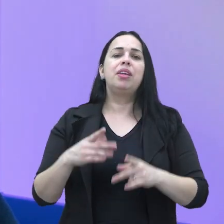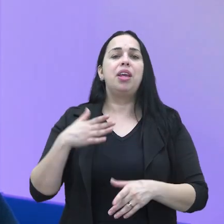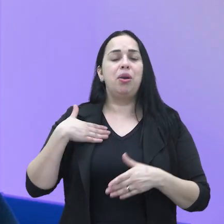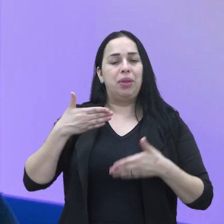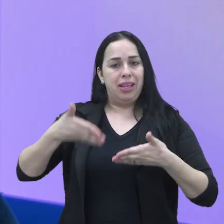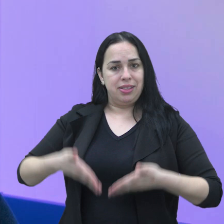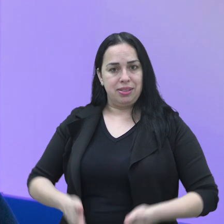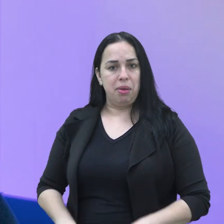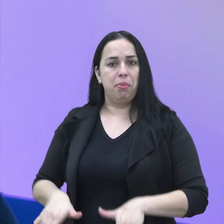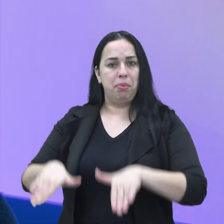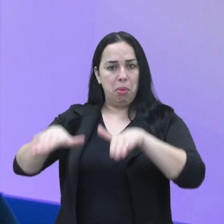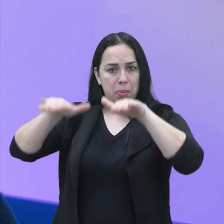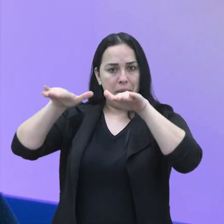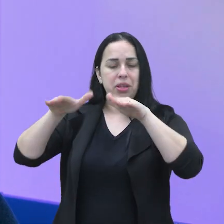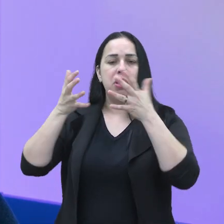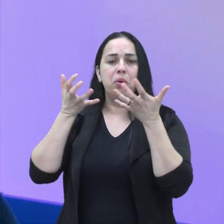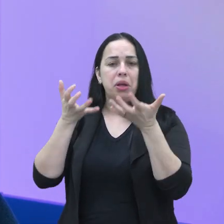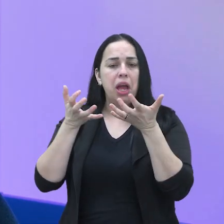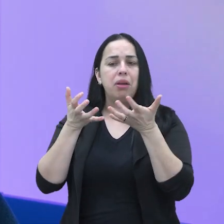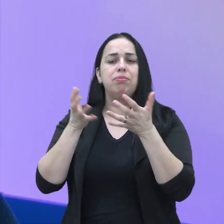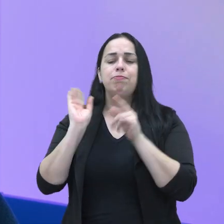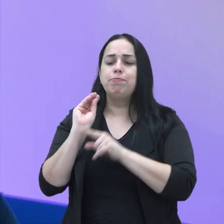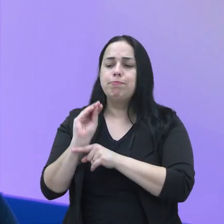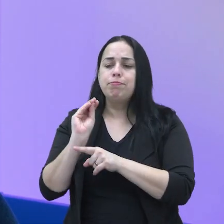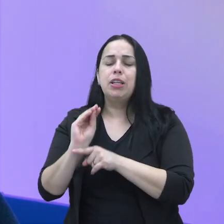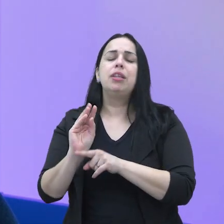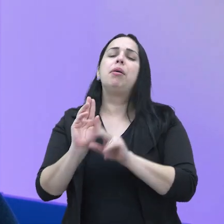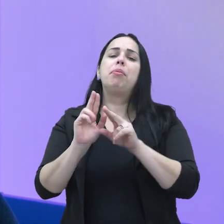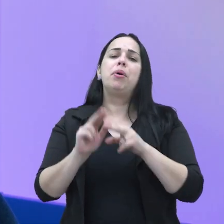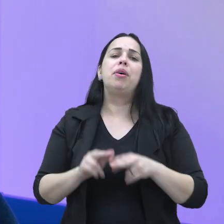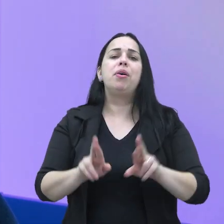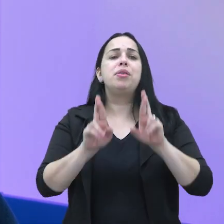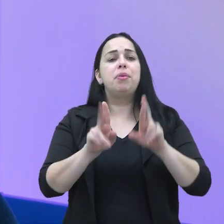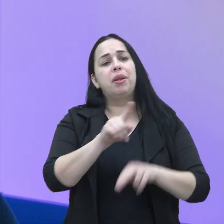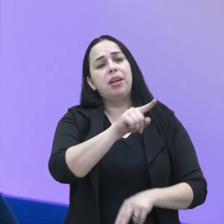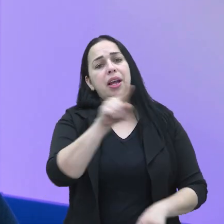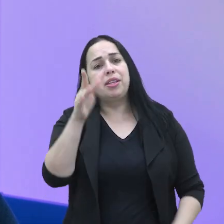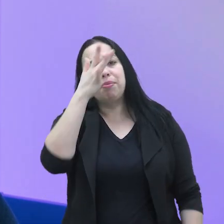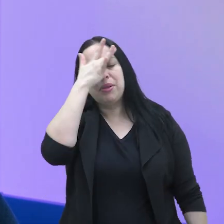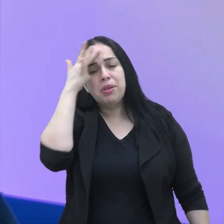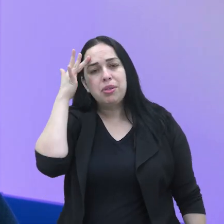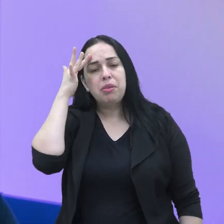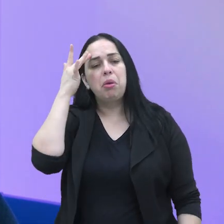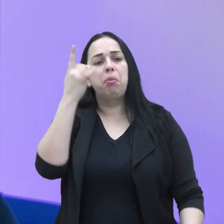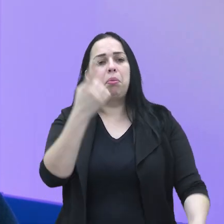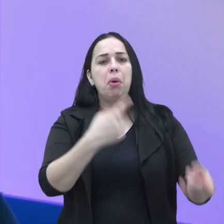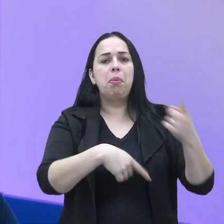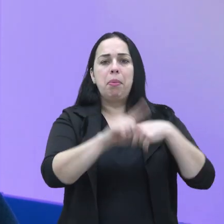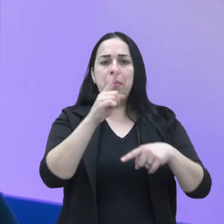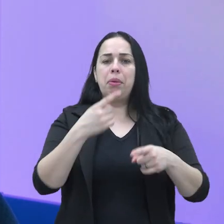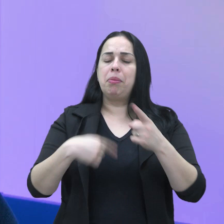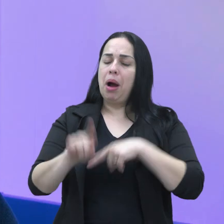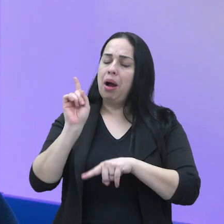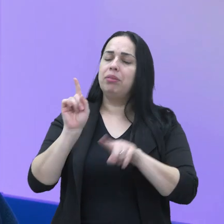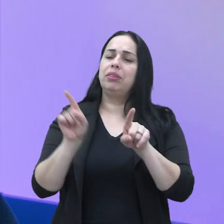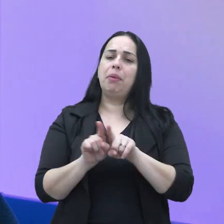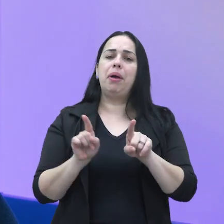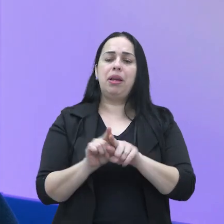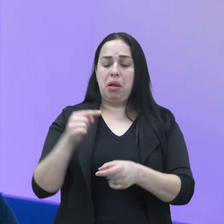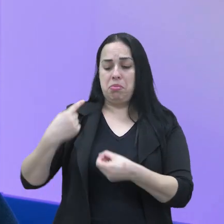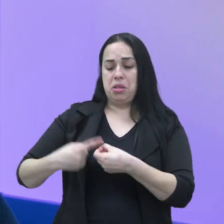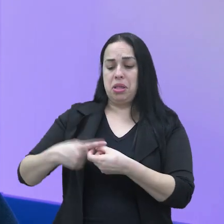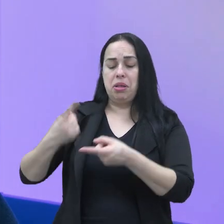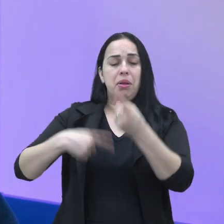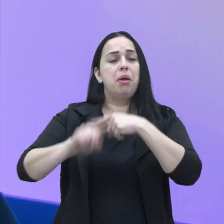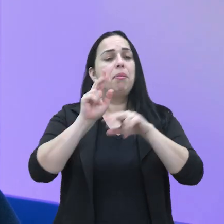Campos. É a cidade onde eu nasci, onde eu quero muito bem e espero que a cidade e as pessoas possam se desenvolver. Então,